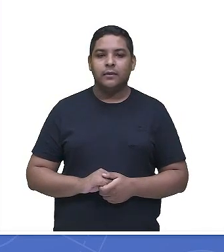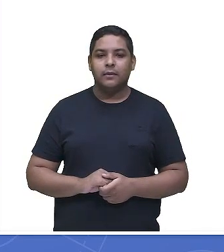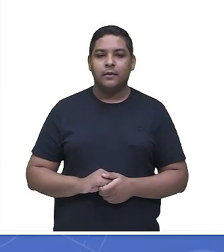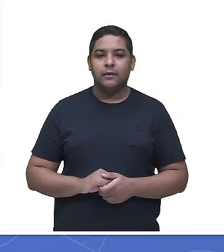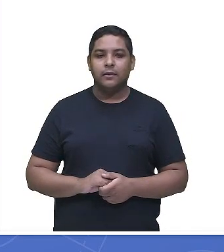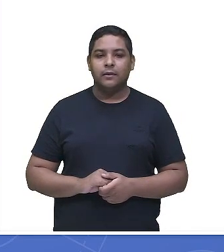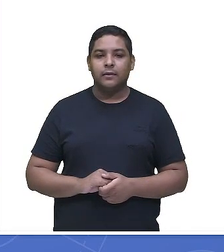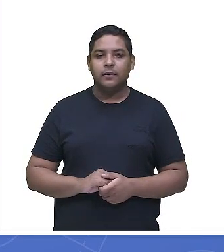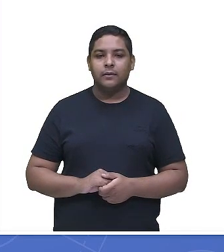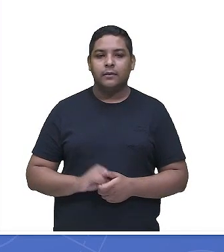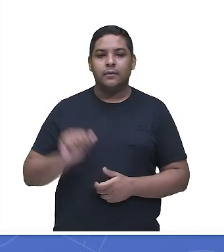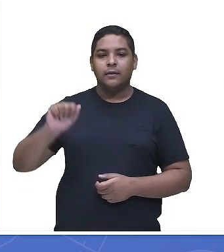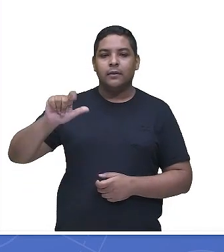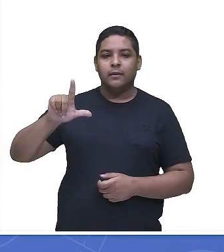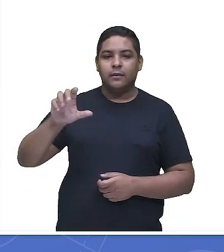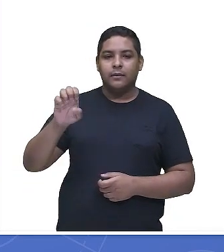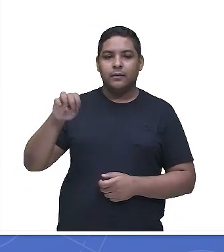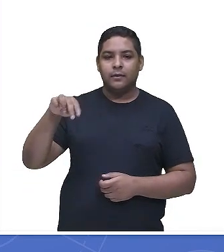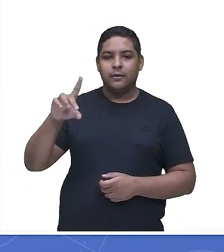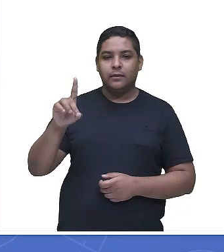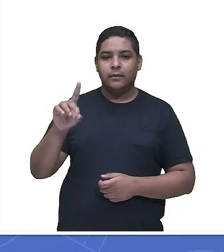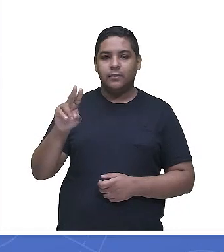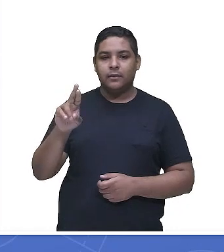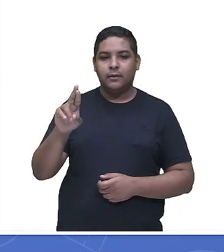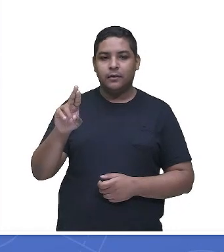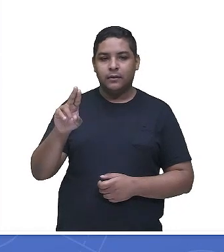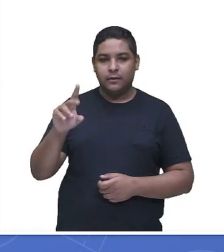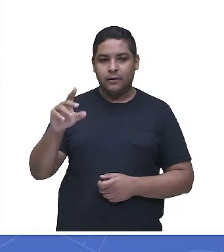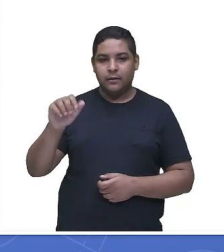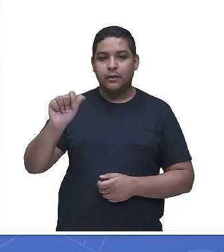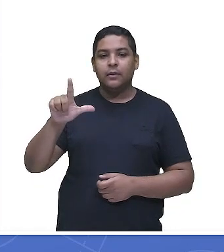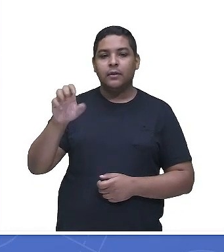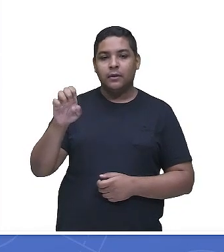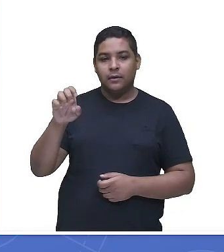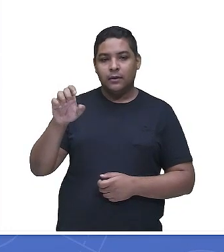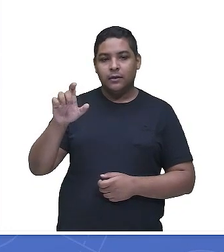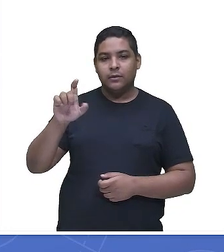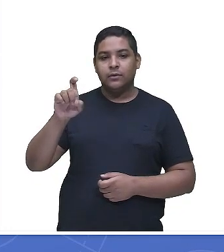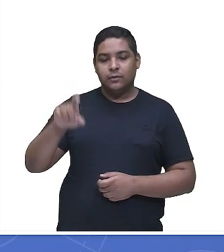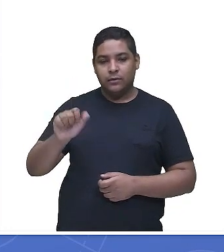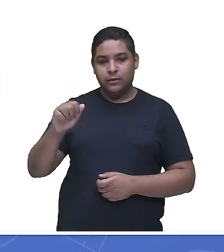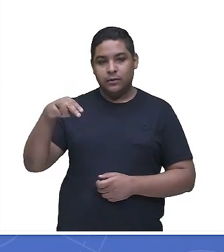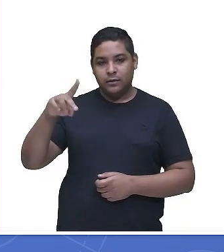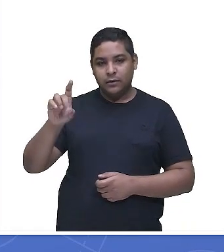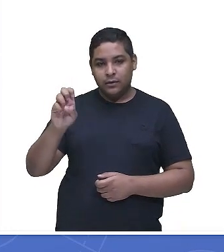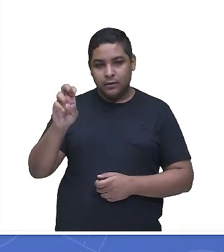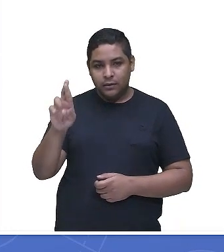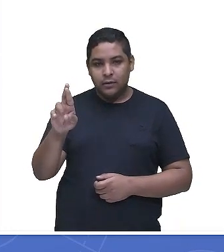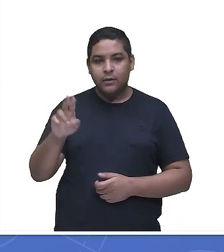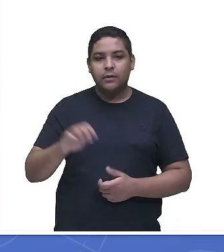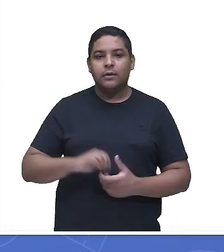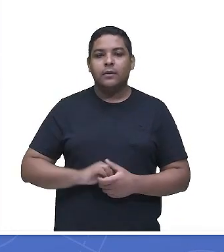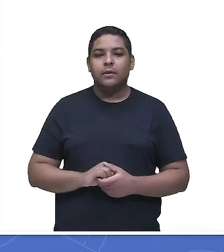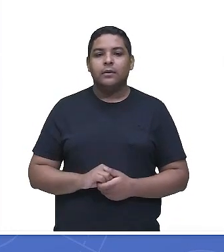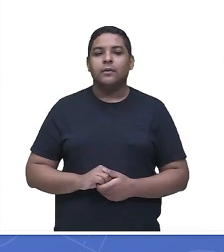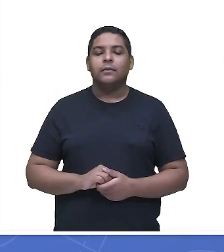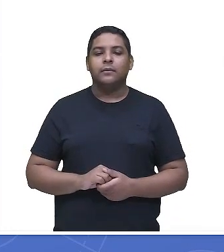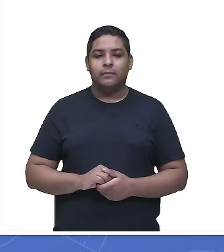Eu acho que é Alexander ou Sander, né? Olha aí, para os íntimos, letra